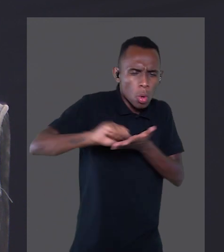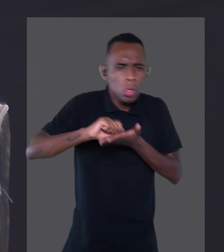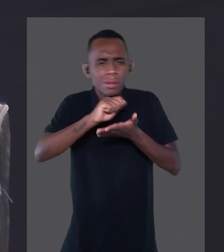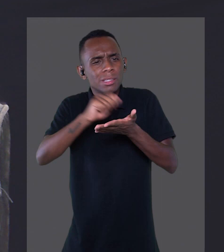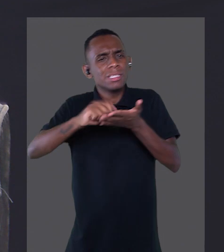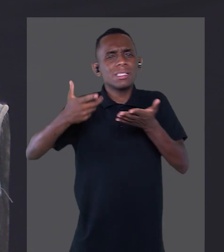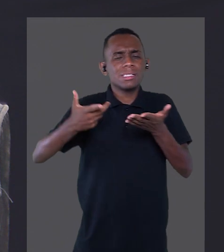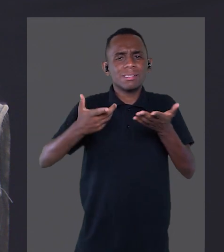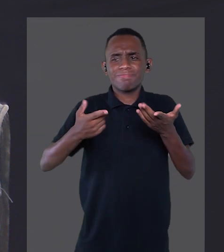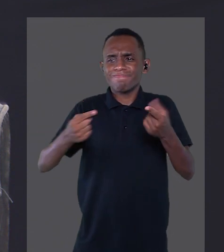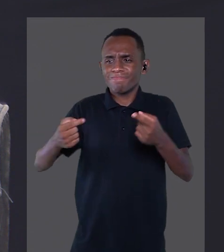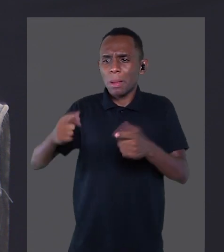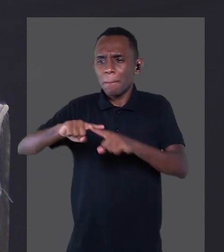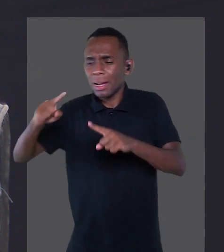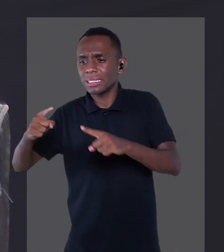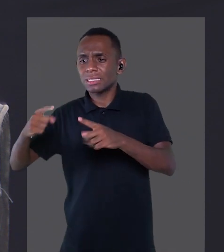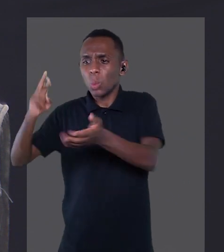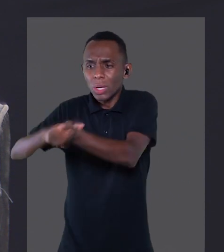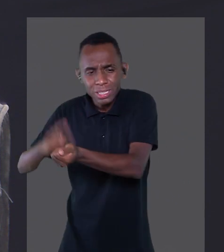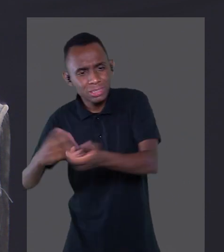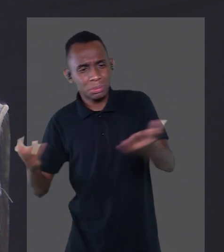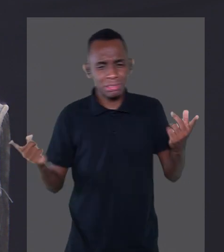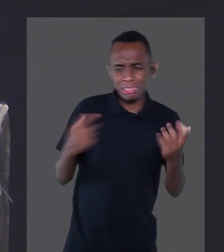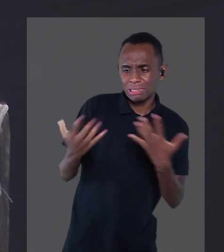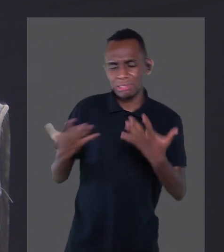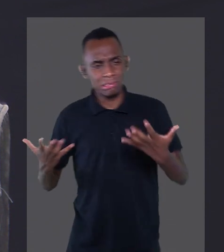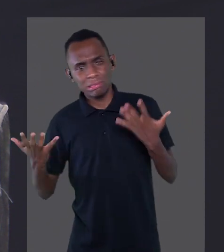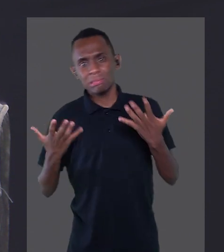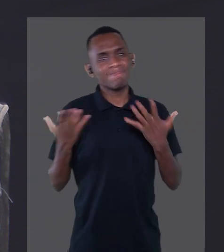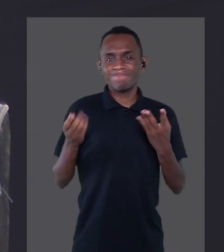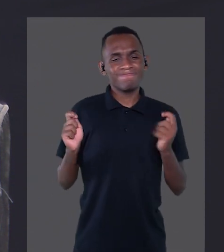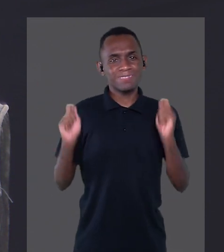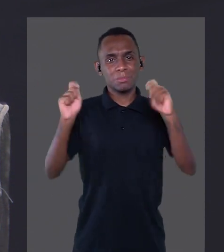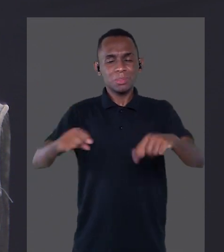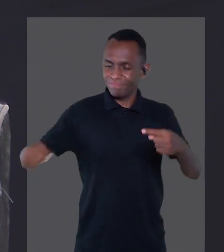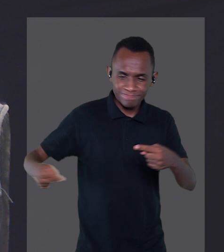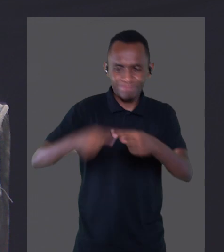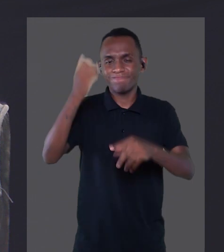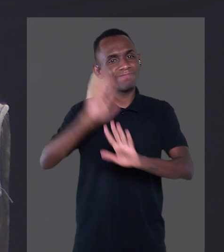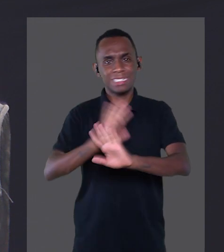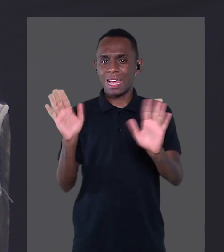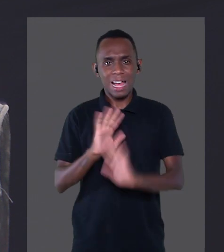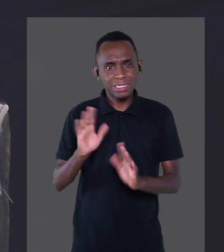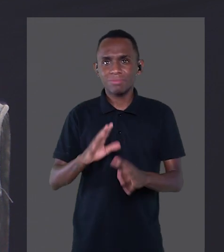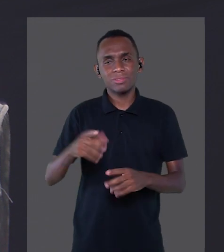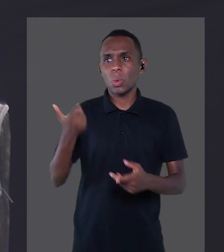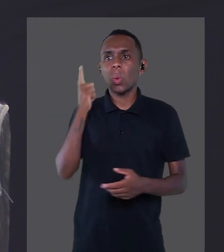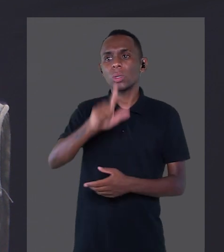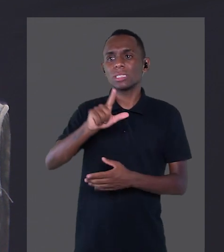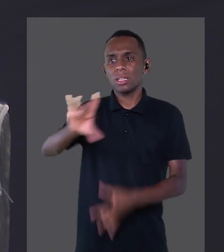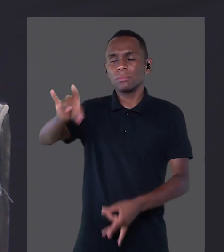consegue, não funciona, você não consegue captar o espírito daquela música para traduzir numa